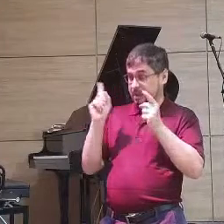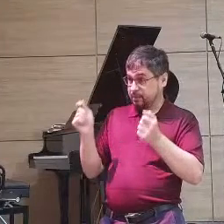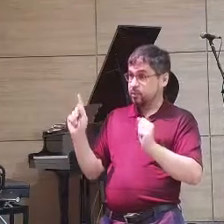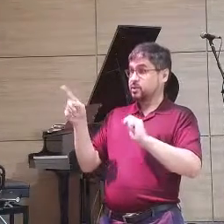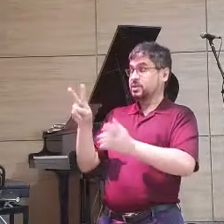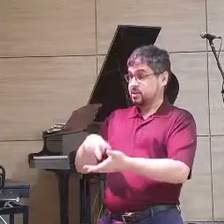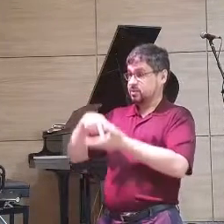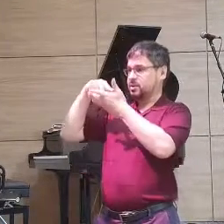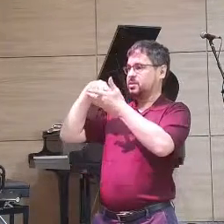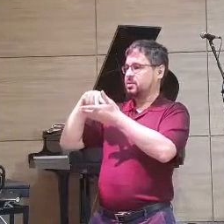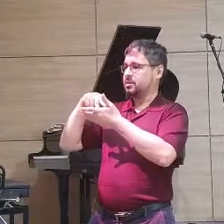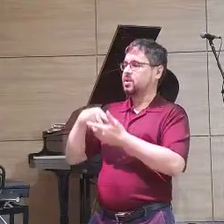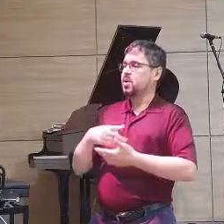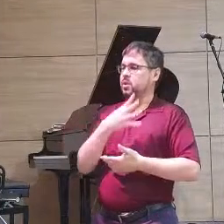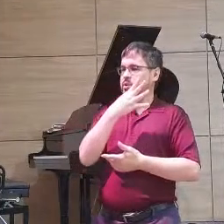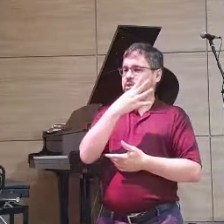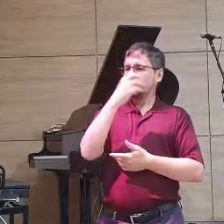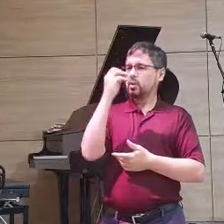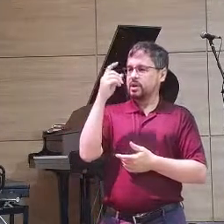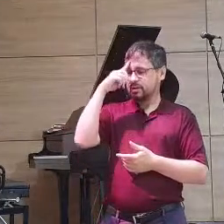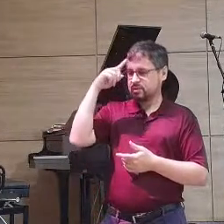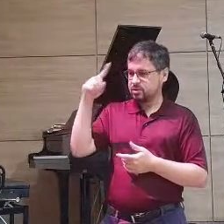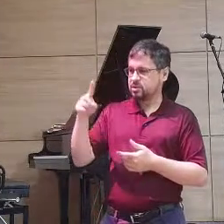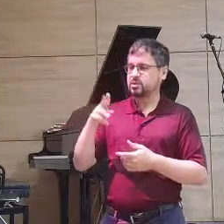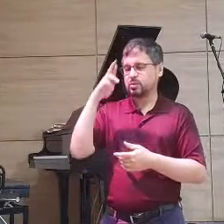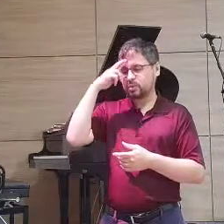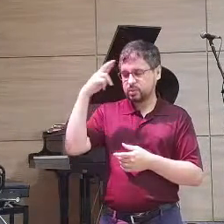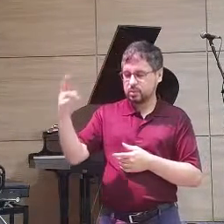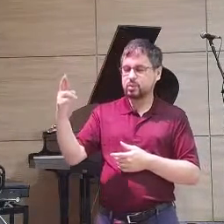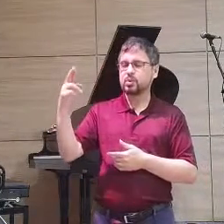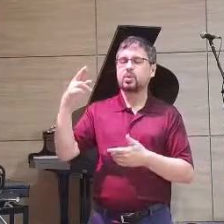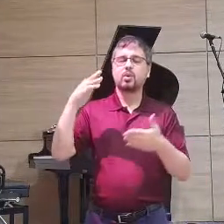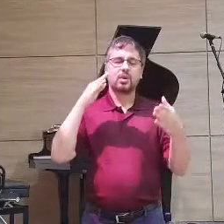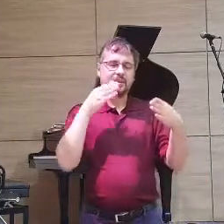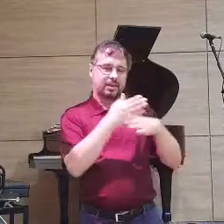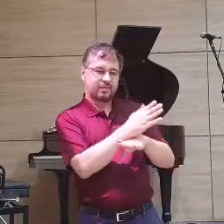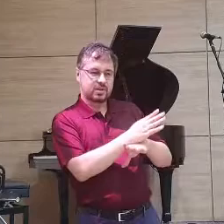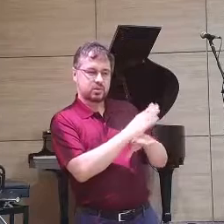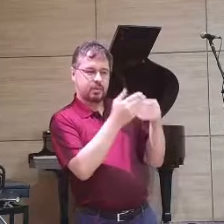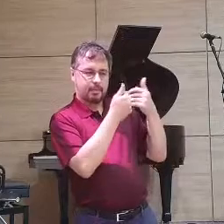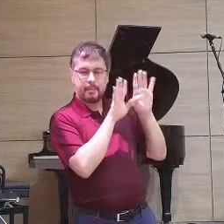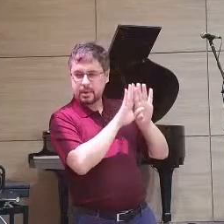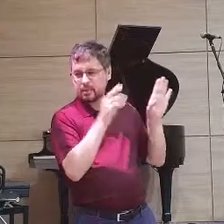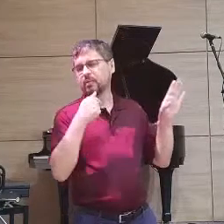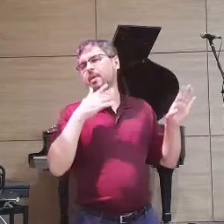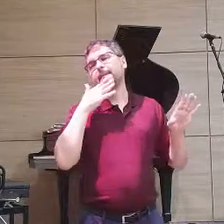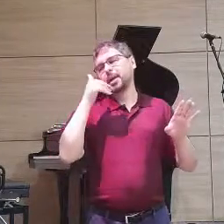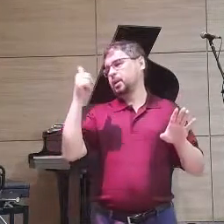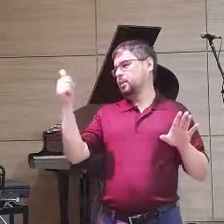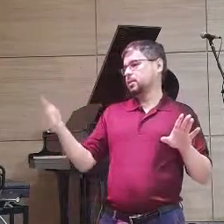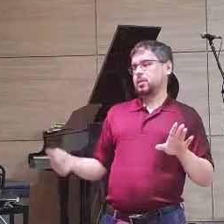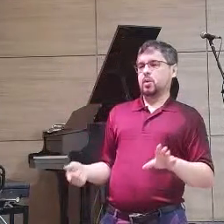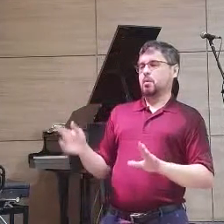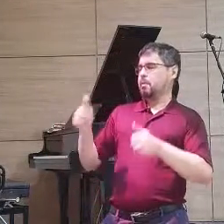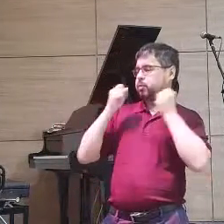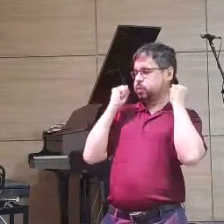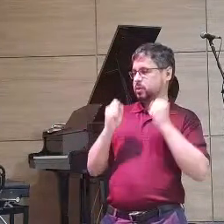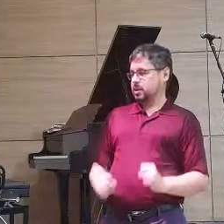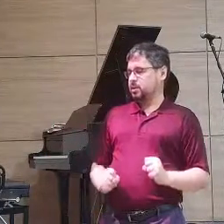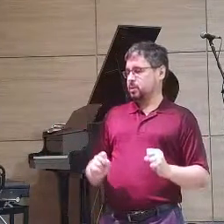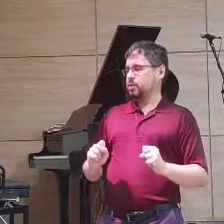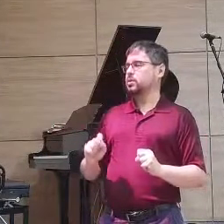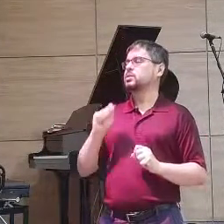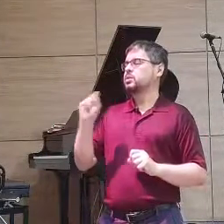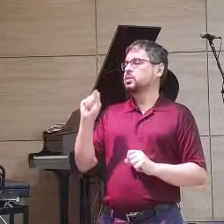depois naqueles 40 dias quando o senhor atravessou uma parede a o senhor é muito melhor do que aquele que nós esperávamos